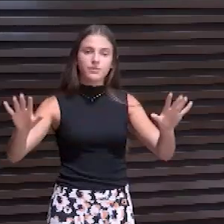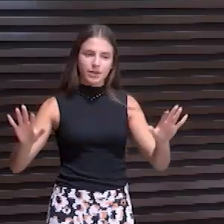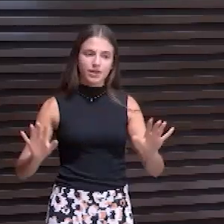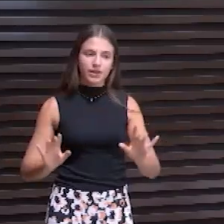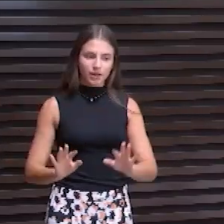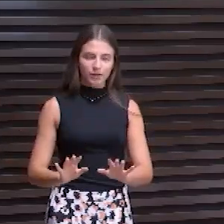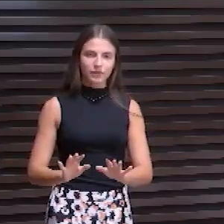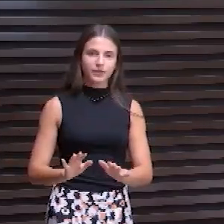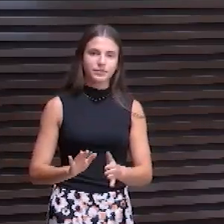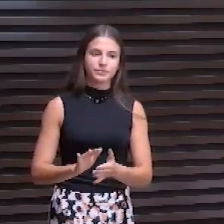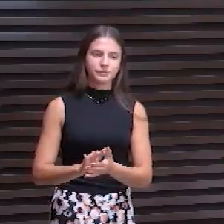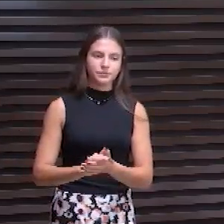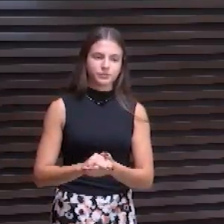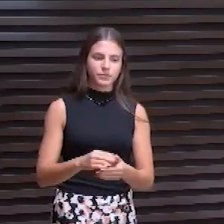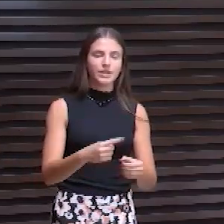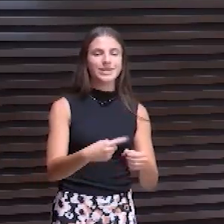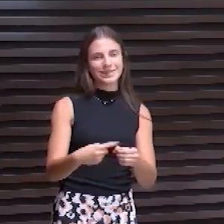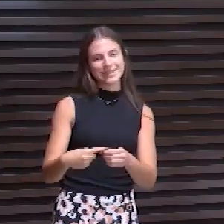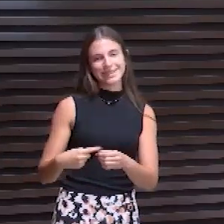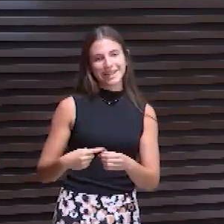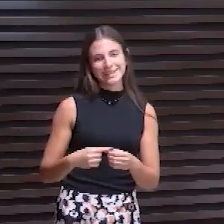essa circunvizinhança da Galileia.